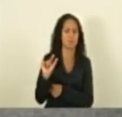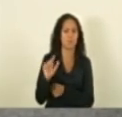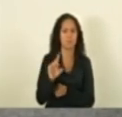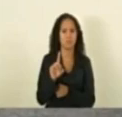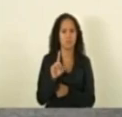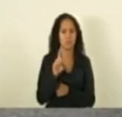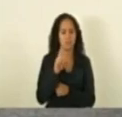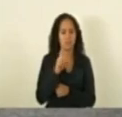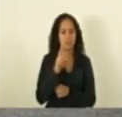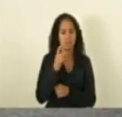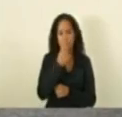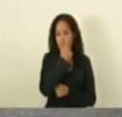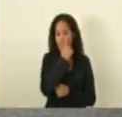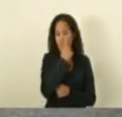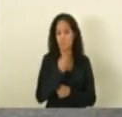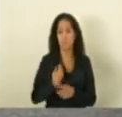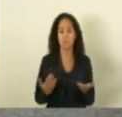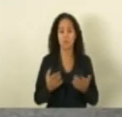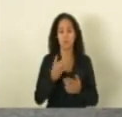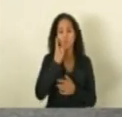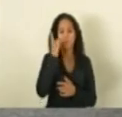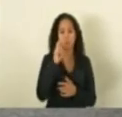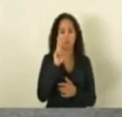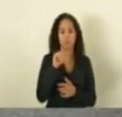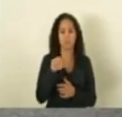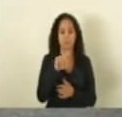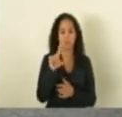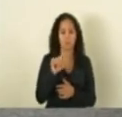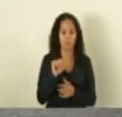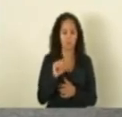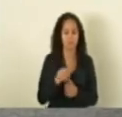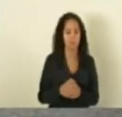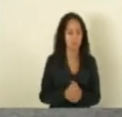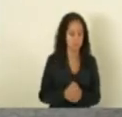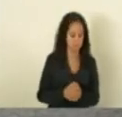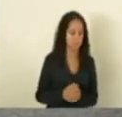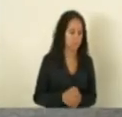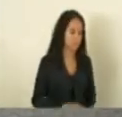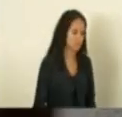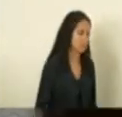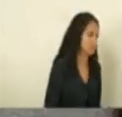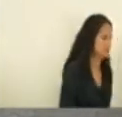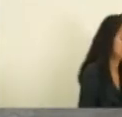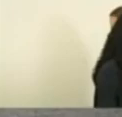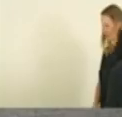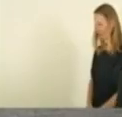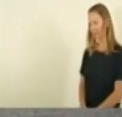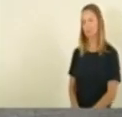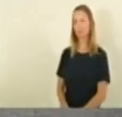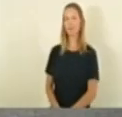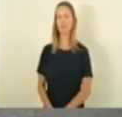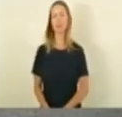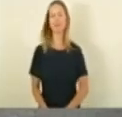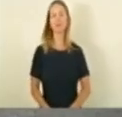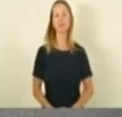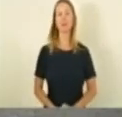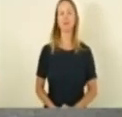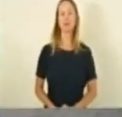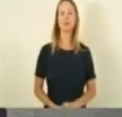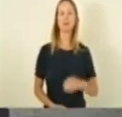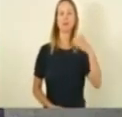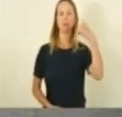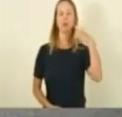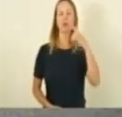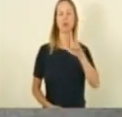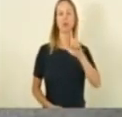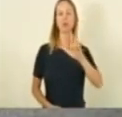Dari Pagum, que está presidindo. Deputado Renzo Vasconcelos, com o relator. Colhi mais um voto, senhor presidente. Deputado Luciano